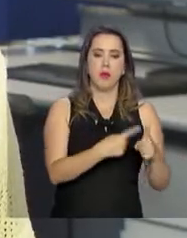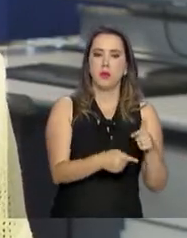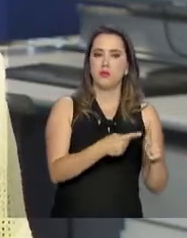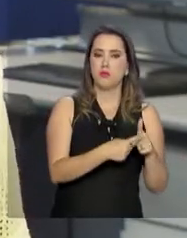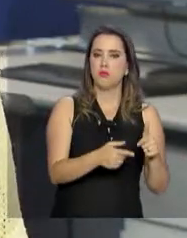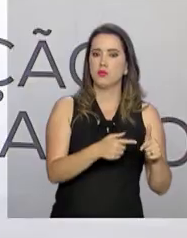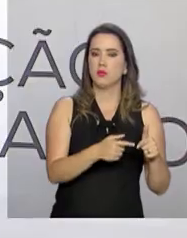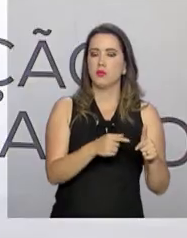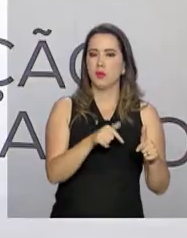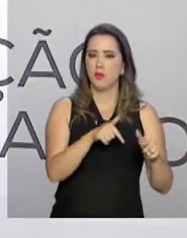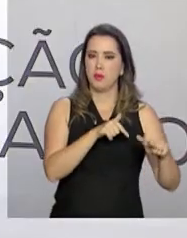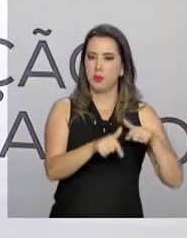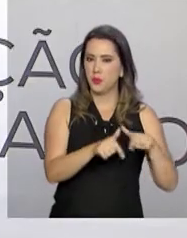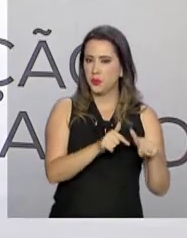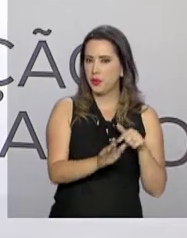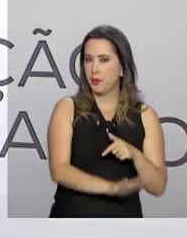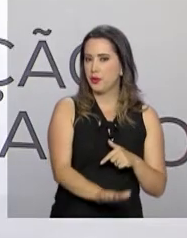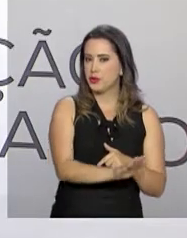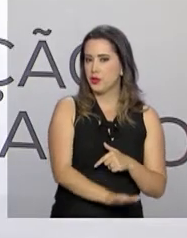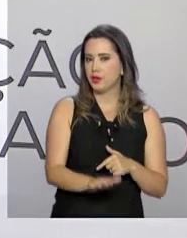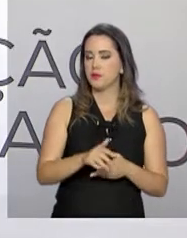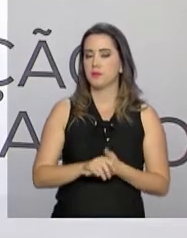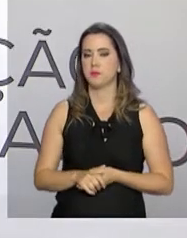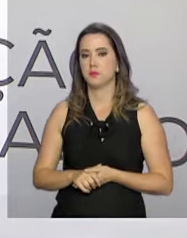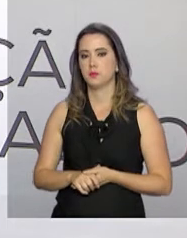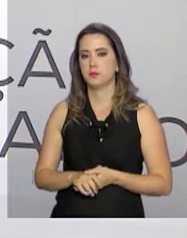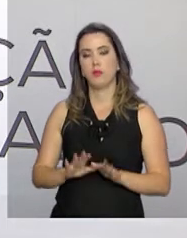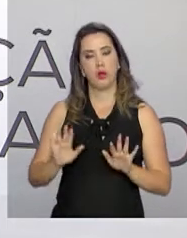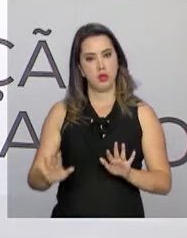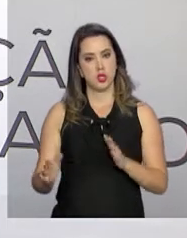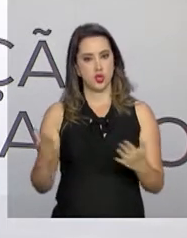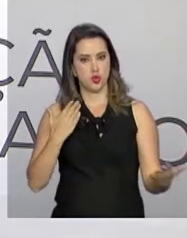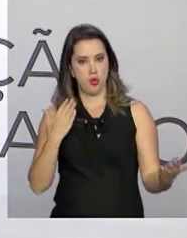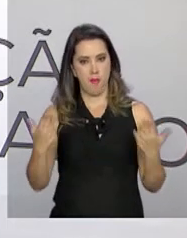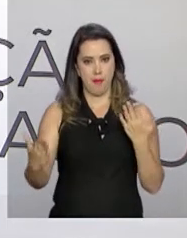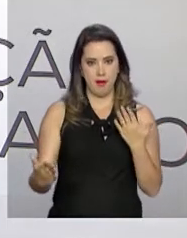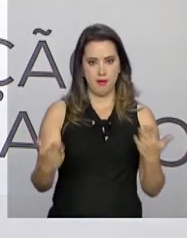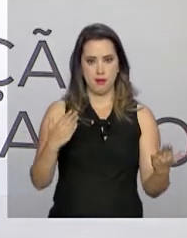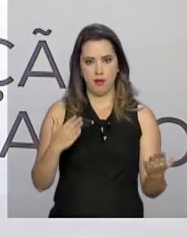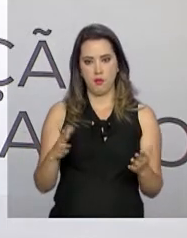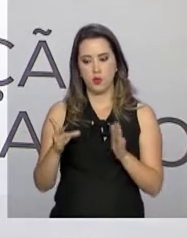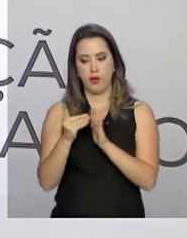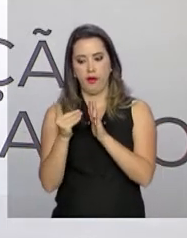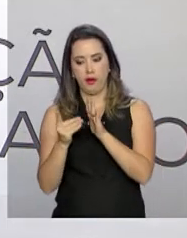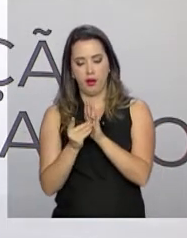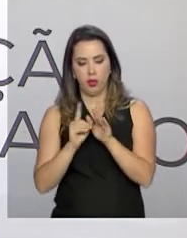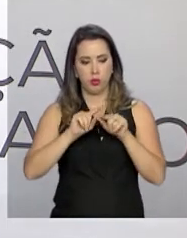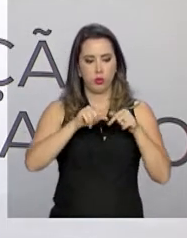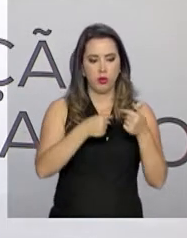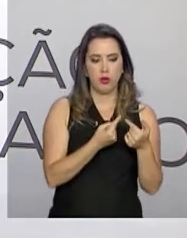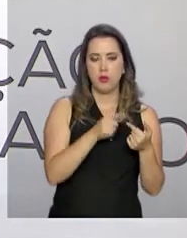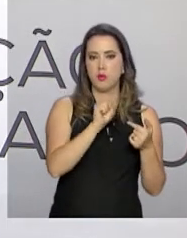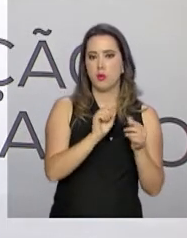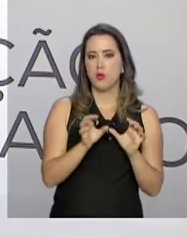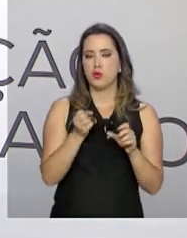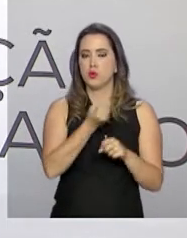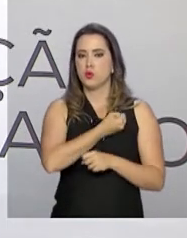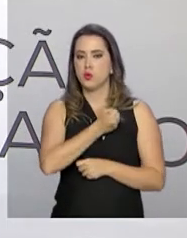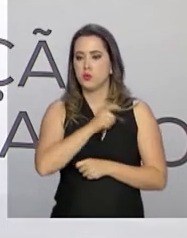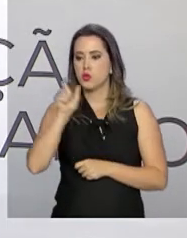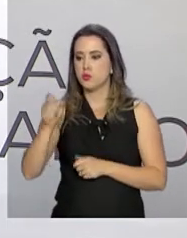infantil se a gente pegar por exemplo a partir do decreto 5 598 de 2005 e analisar o número de aprendizes contratados